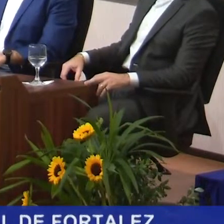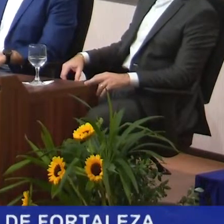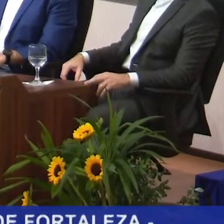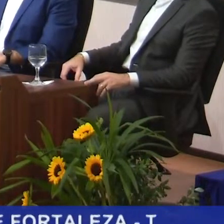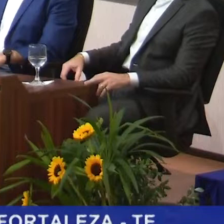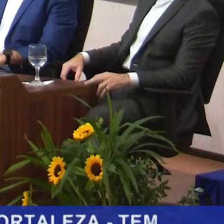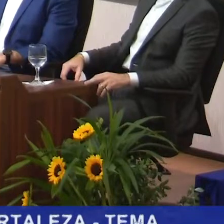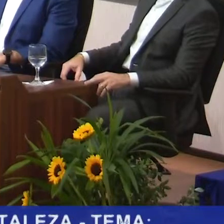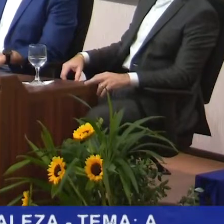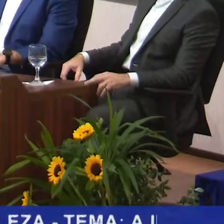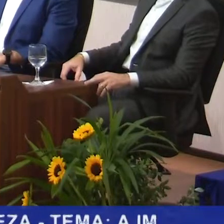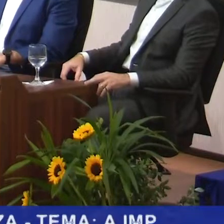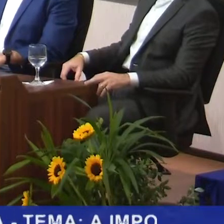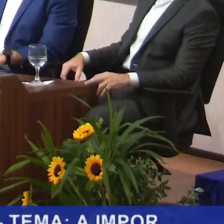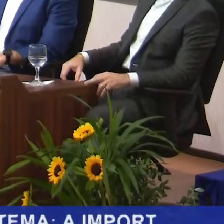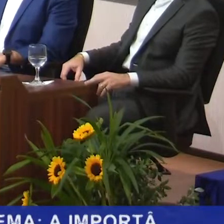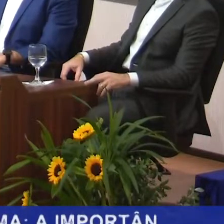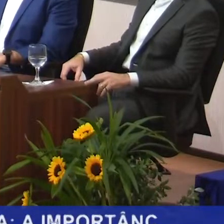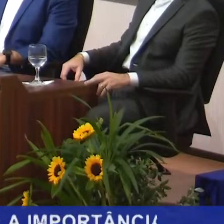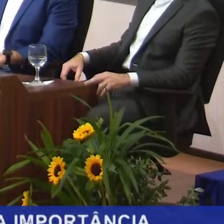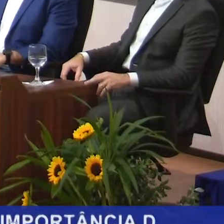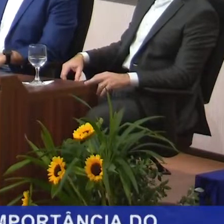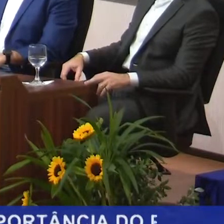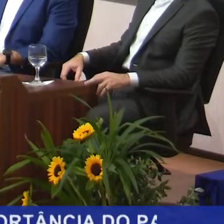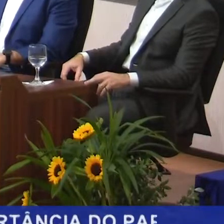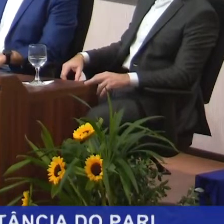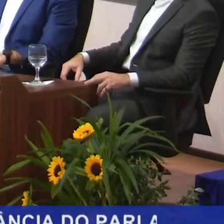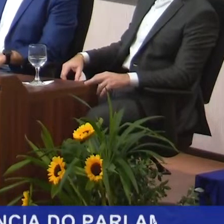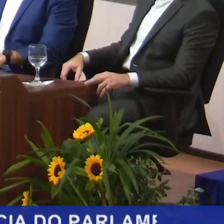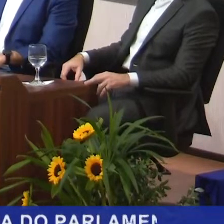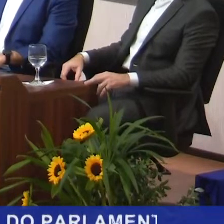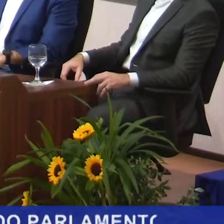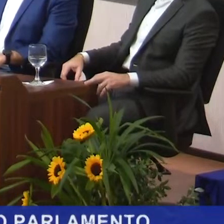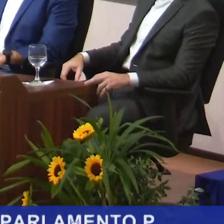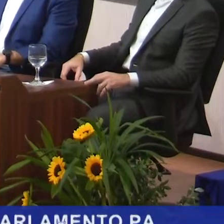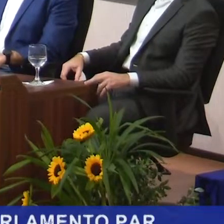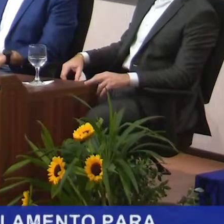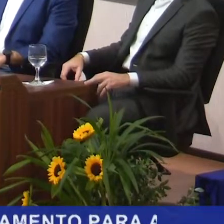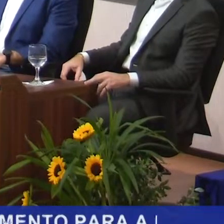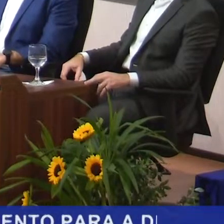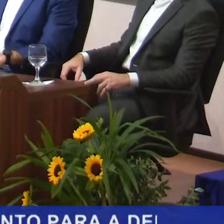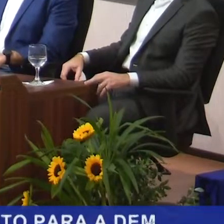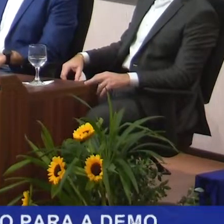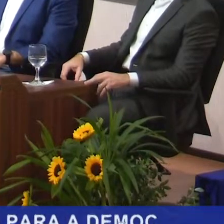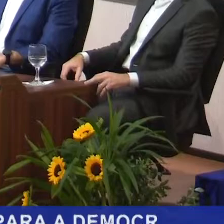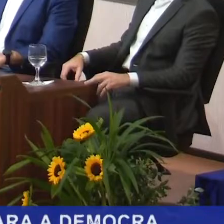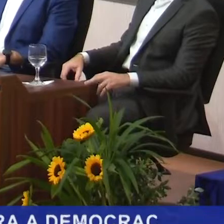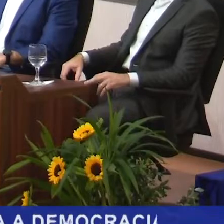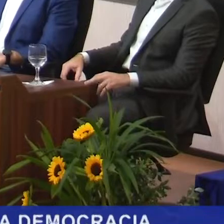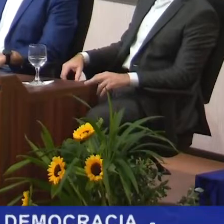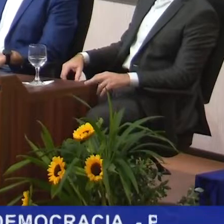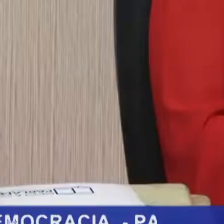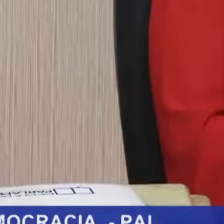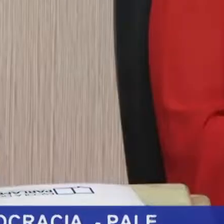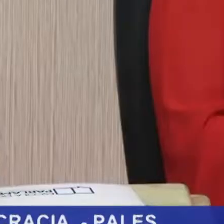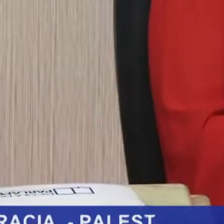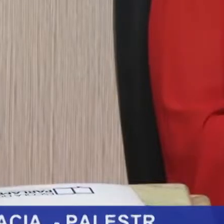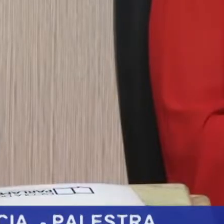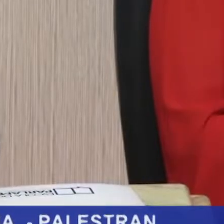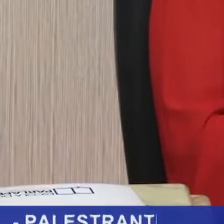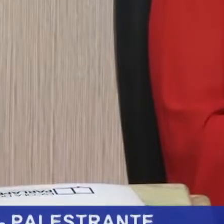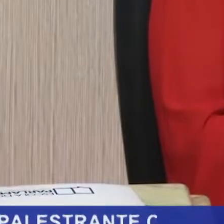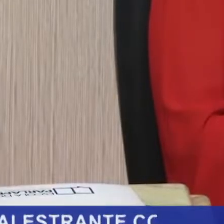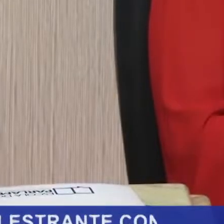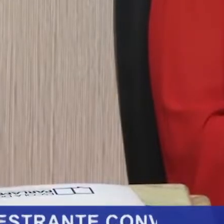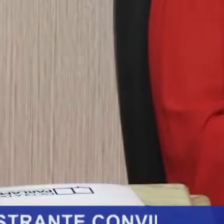Neste momento, convidamos o senhor Ciro Gomes para dar início à palestra com o tema A Importância do Parlamento para a